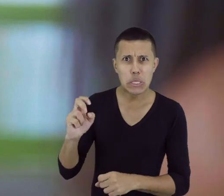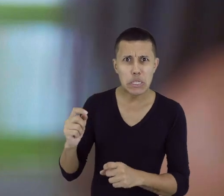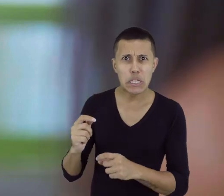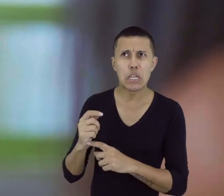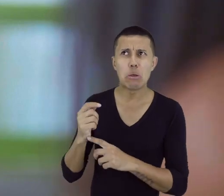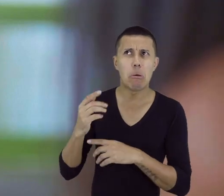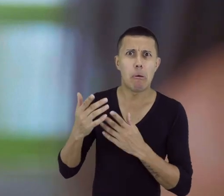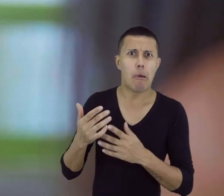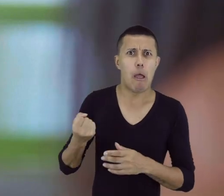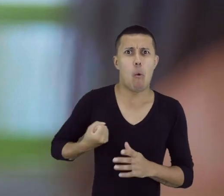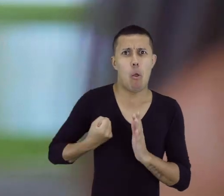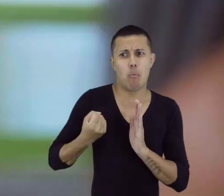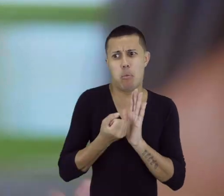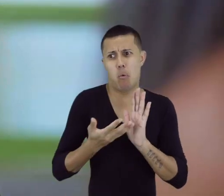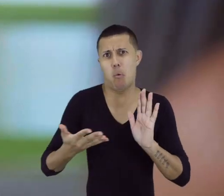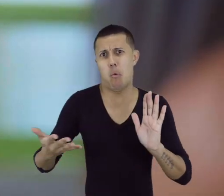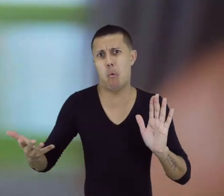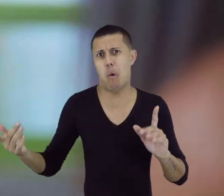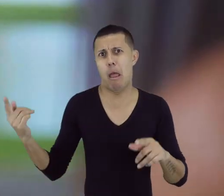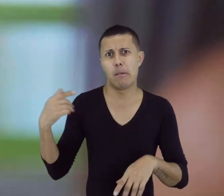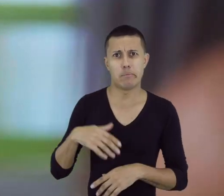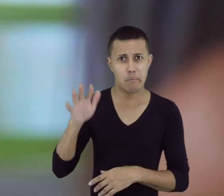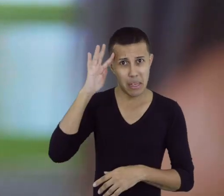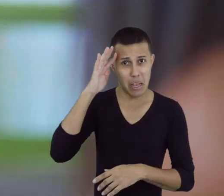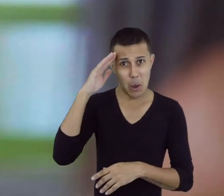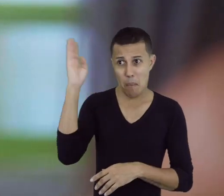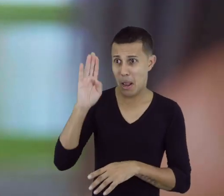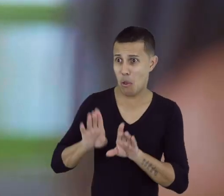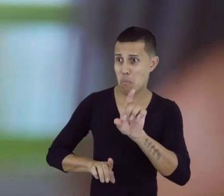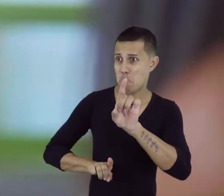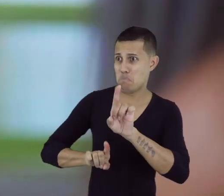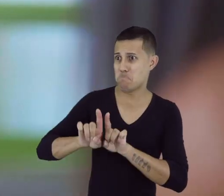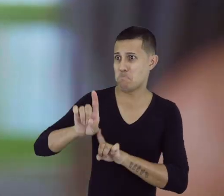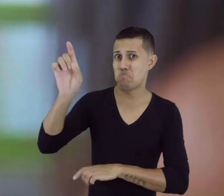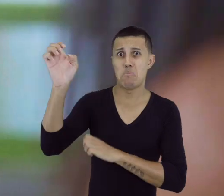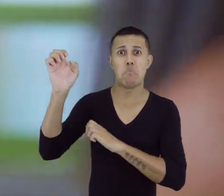3 dígitos. Quantas empresas no Brasil crescem nessa proporção?